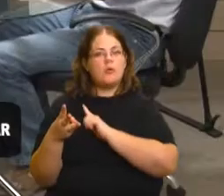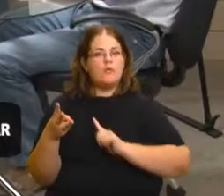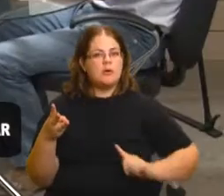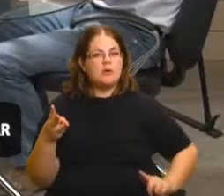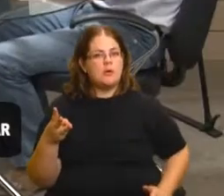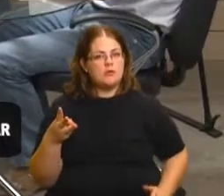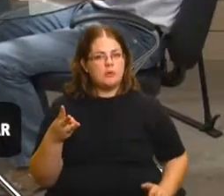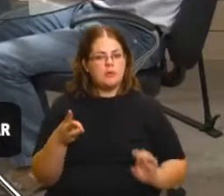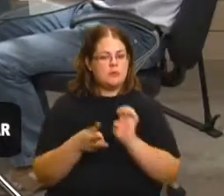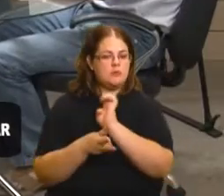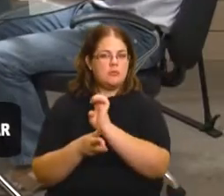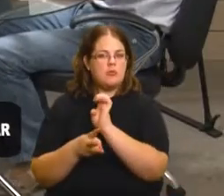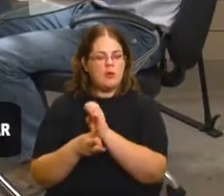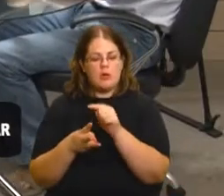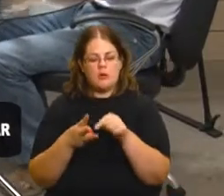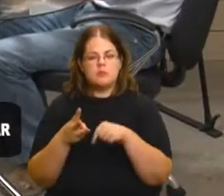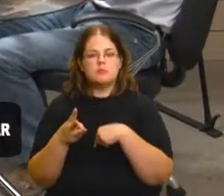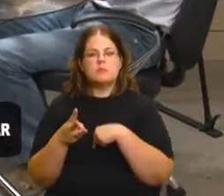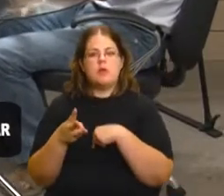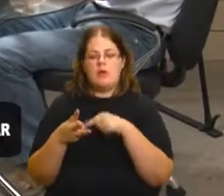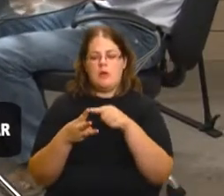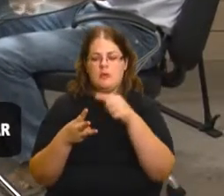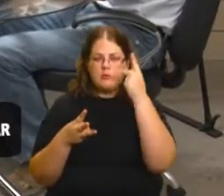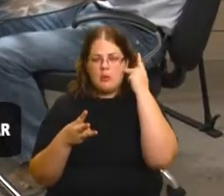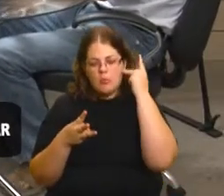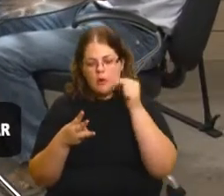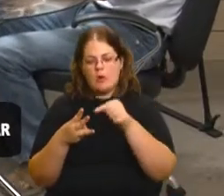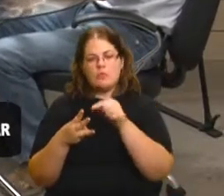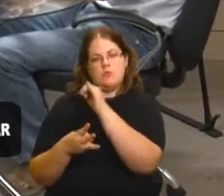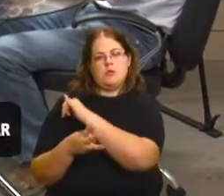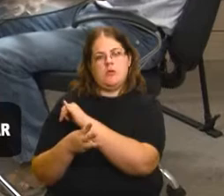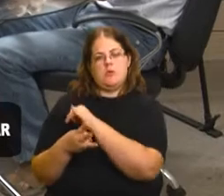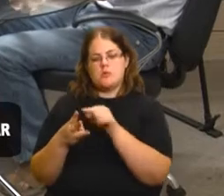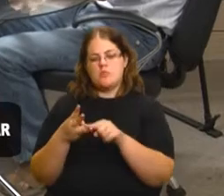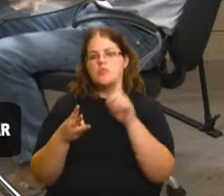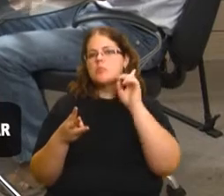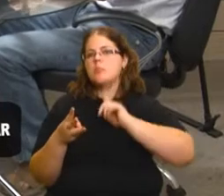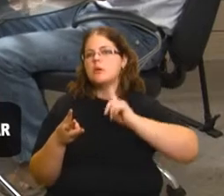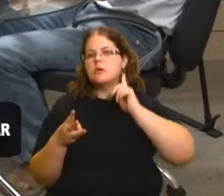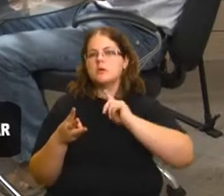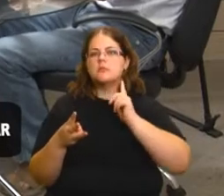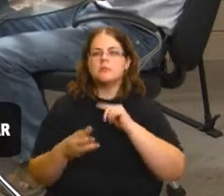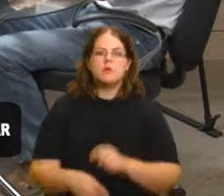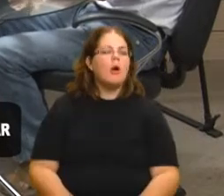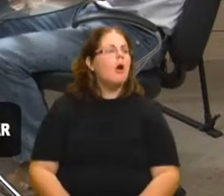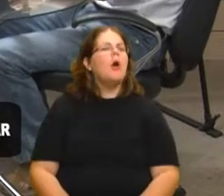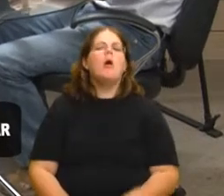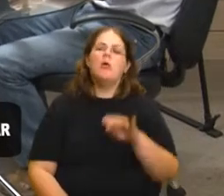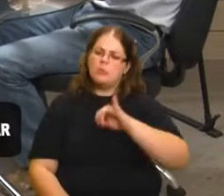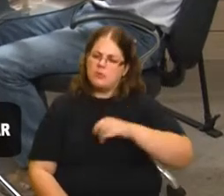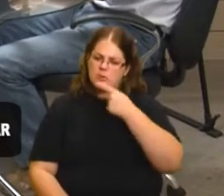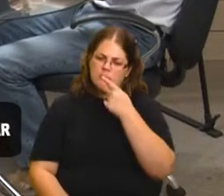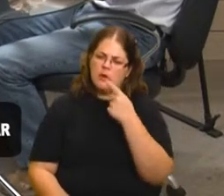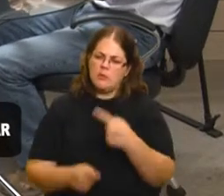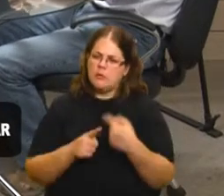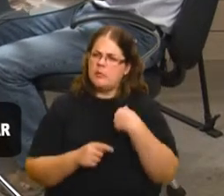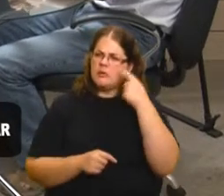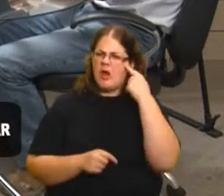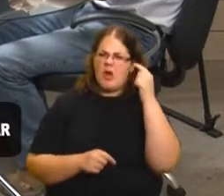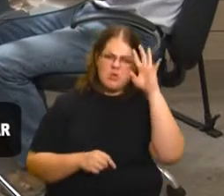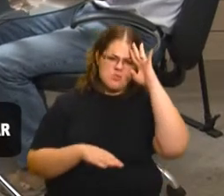estado tiveram uma participação importante. São Paulo, Rio e Minas. Isso é interessantíssimo que vocês colocam, porque a gente sempre tem aquela ideia, foram os militares.